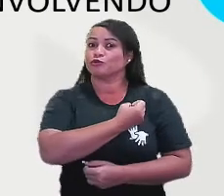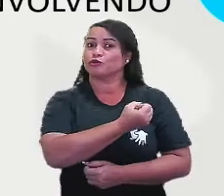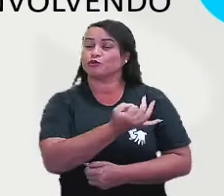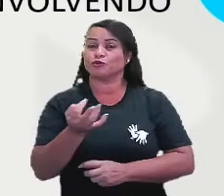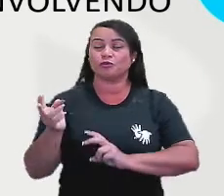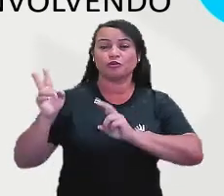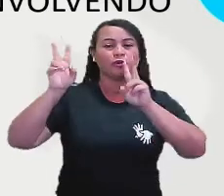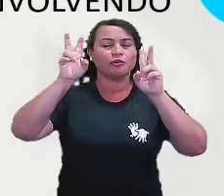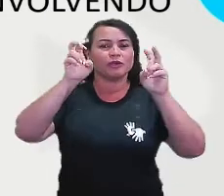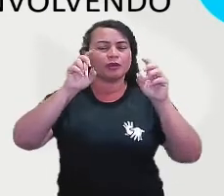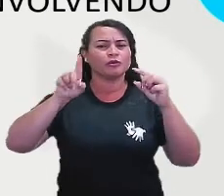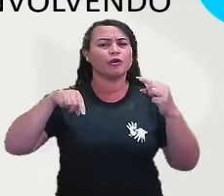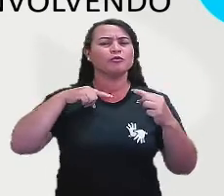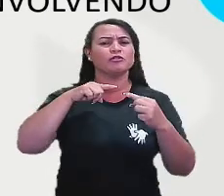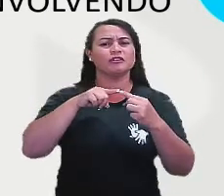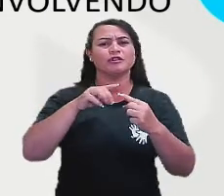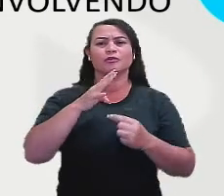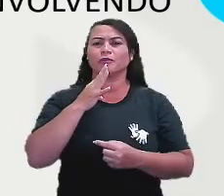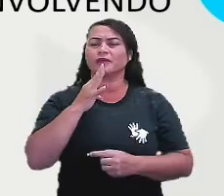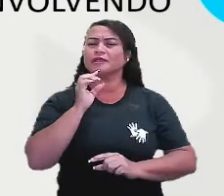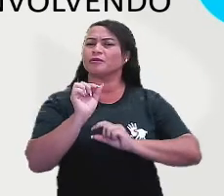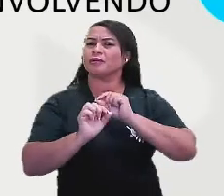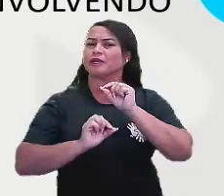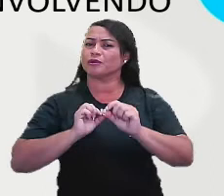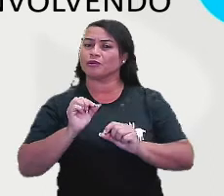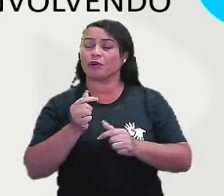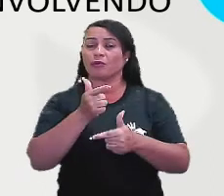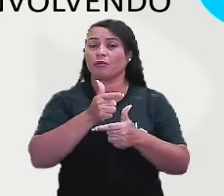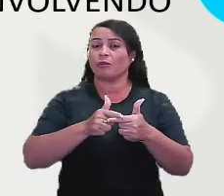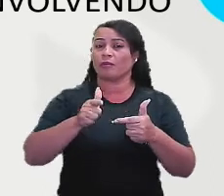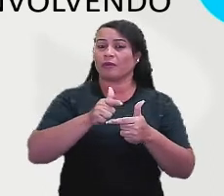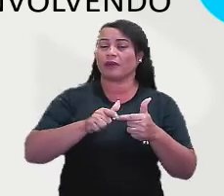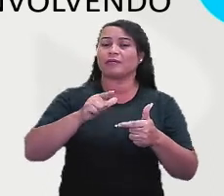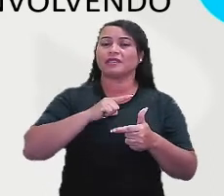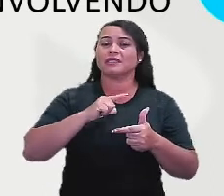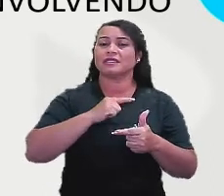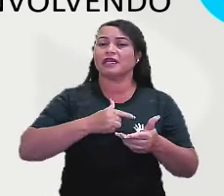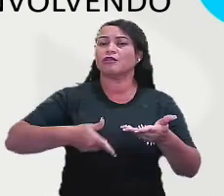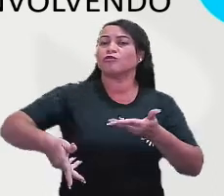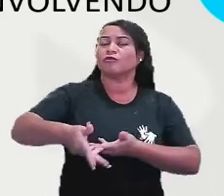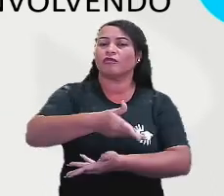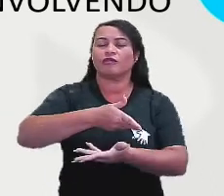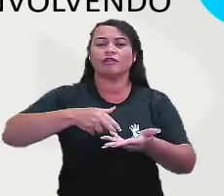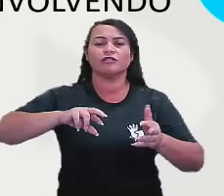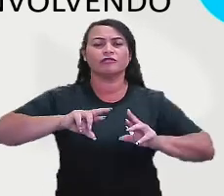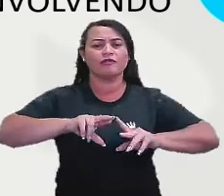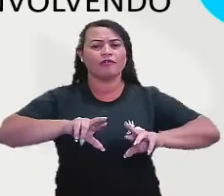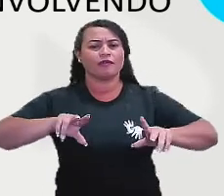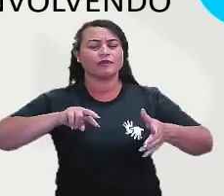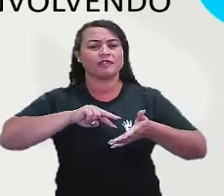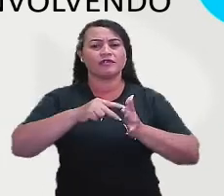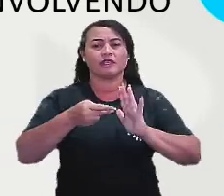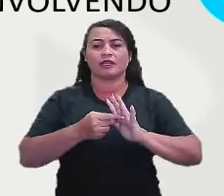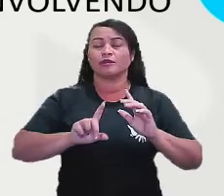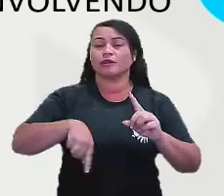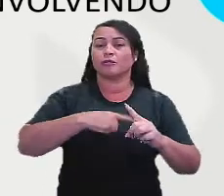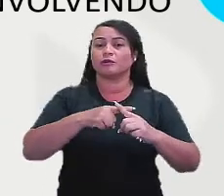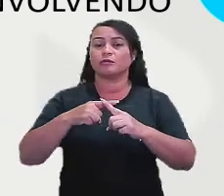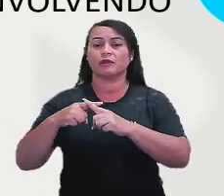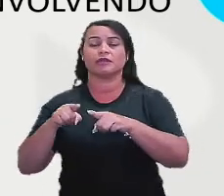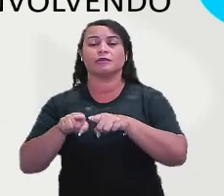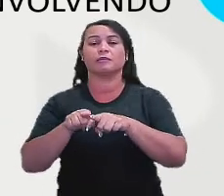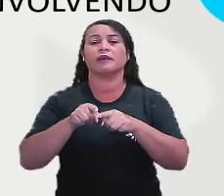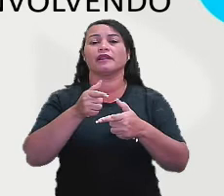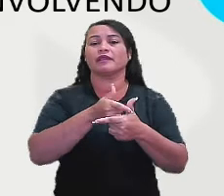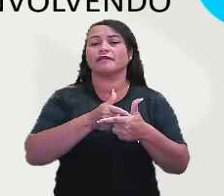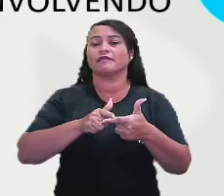nosso objeto de conhecimento será problemas envolvendo diferentes significados da multiplicação e da